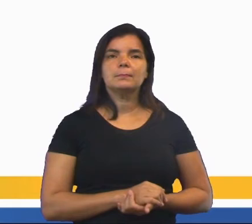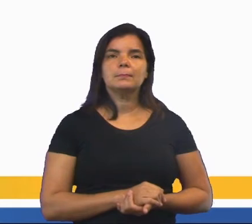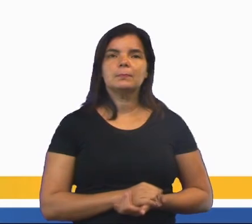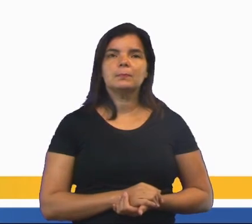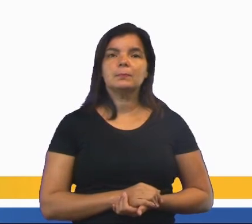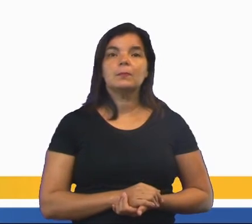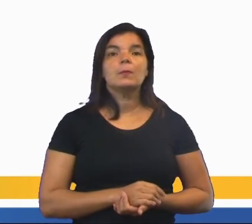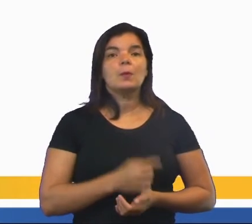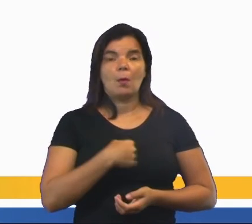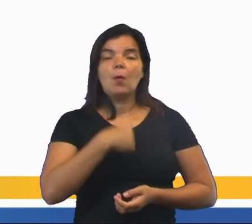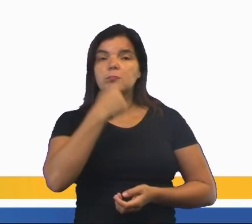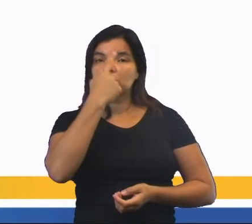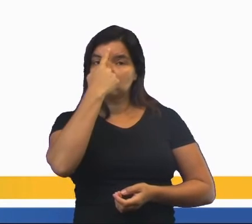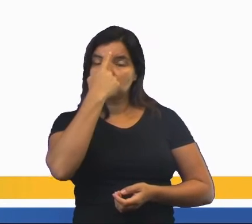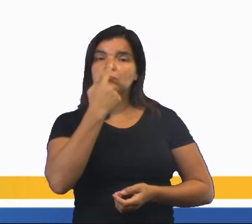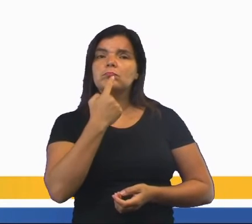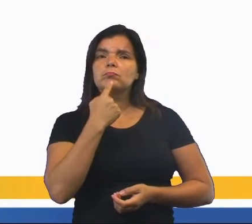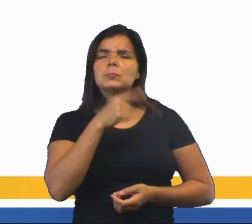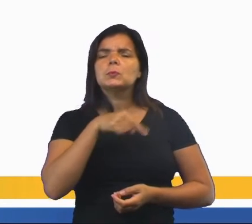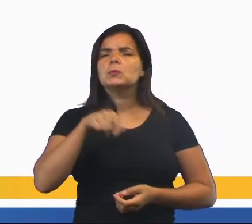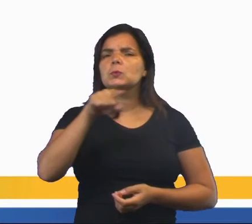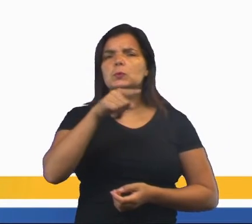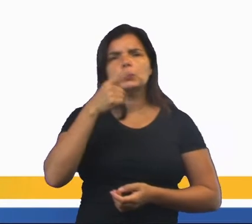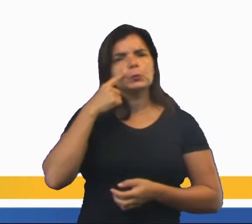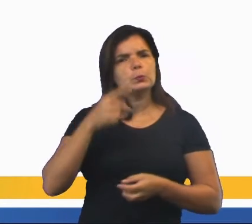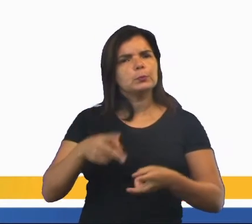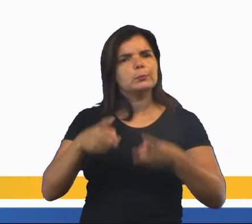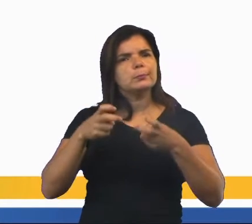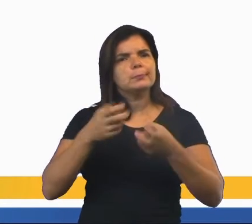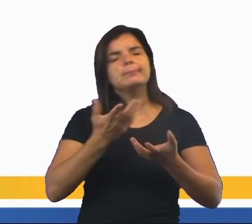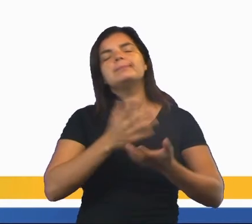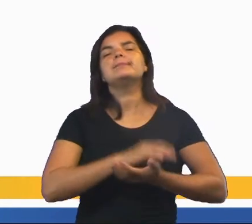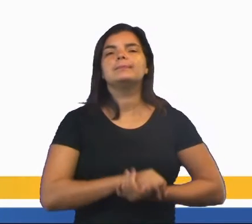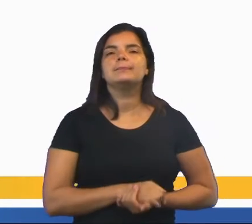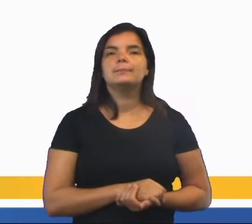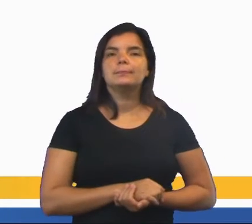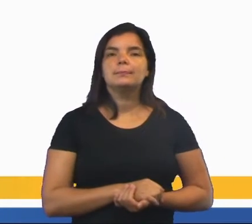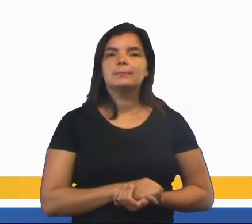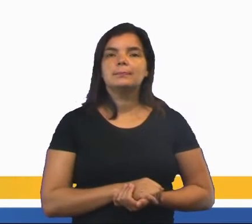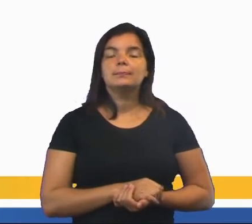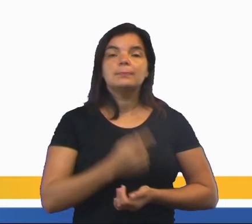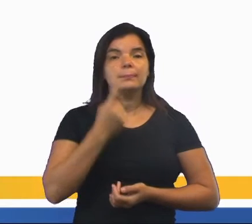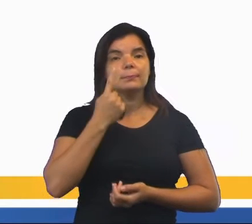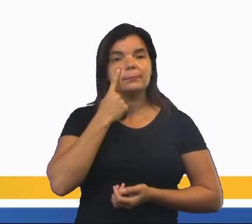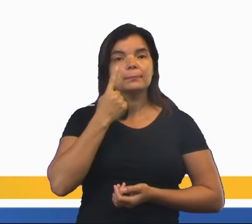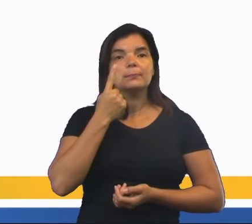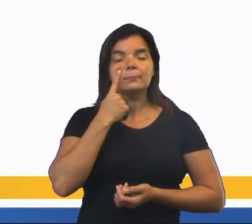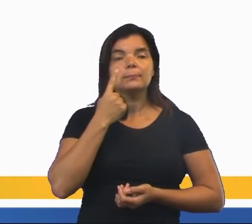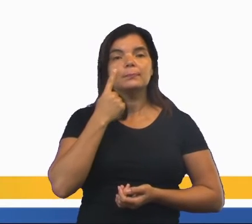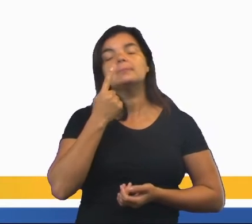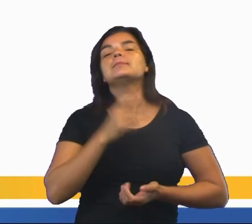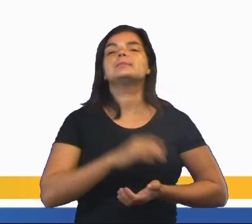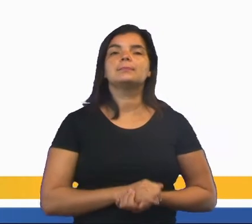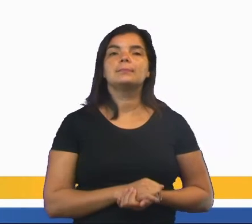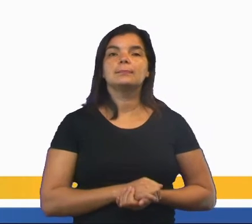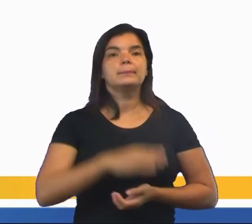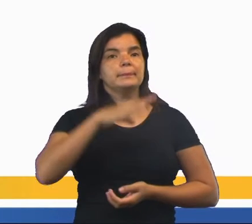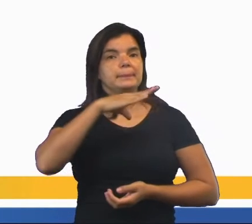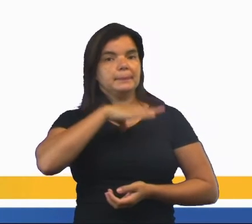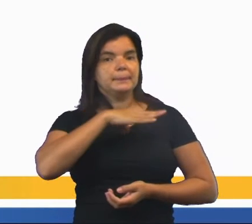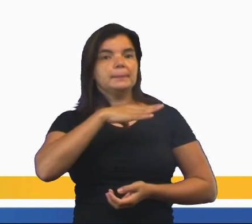Nós temos aqui a primeira imagem. O que é que vocês conseguem observar aqui? Vocês conseguem observar, né, uma